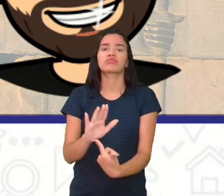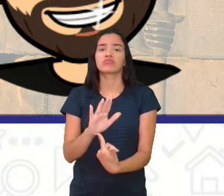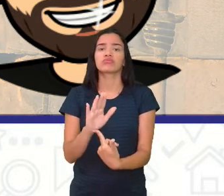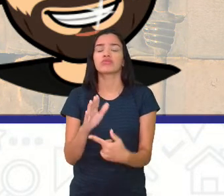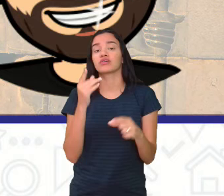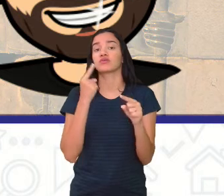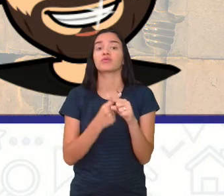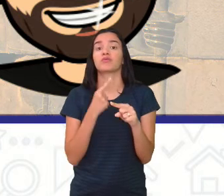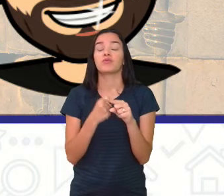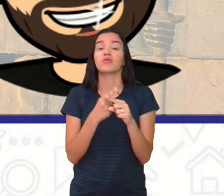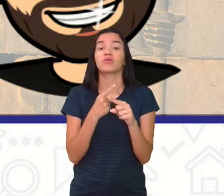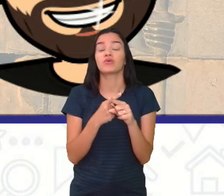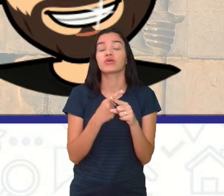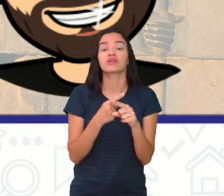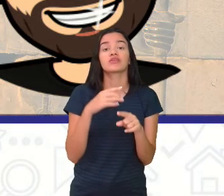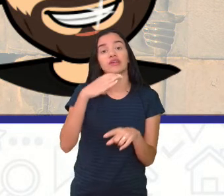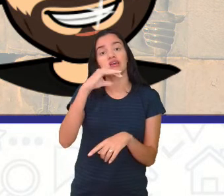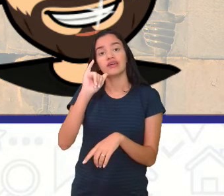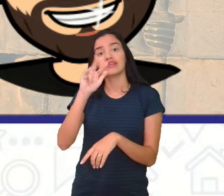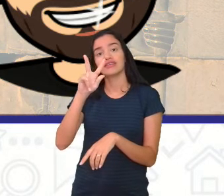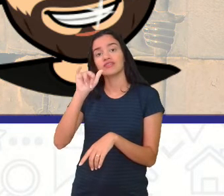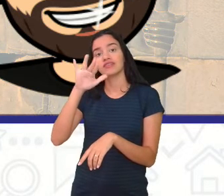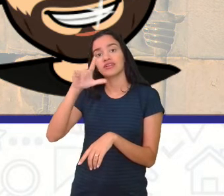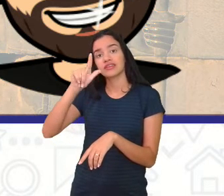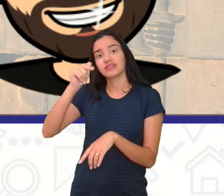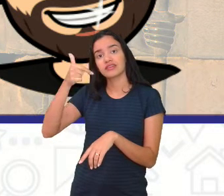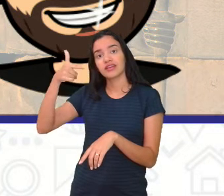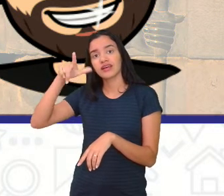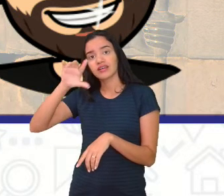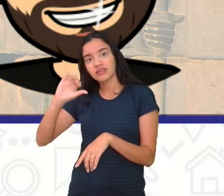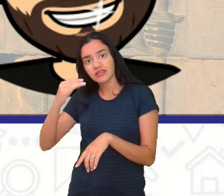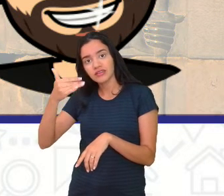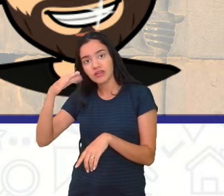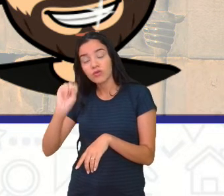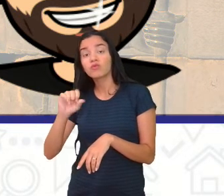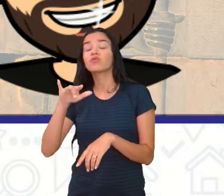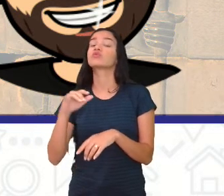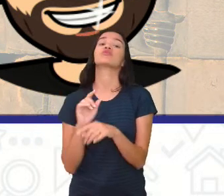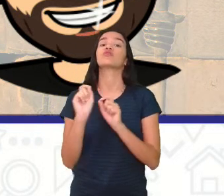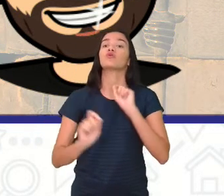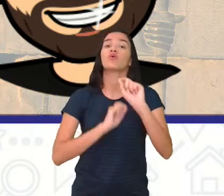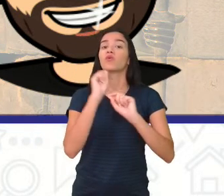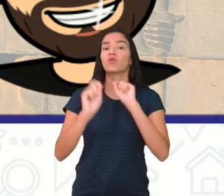uma dessas civilizações que a gente vai abordar, ela se tornou